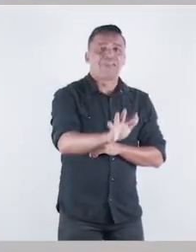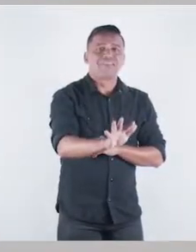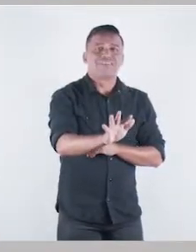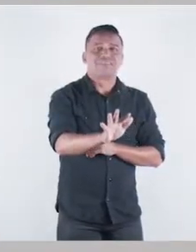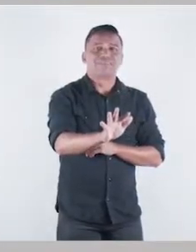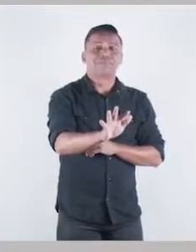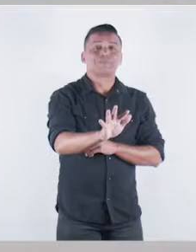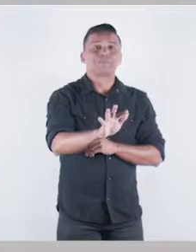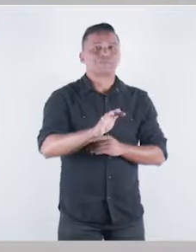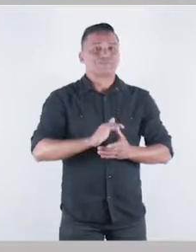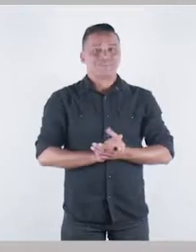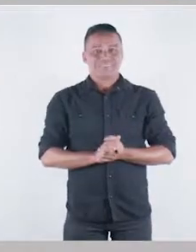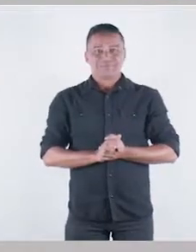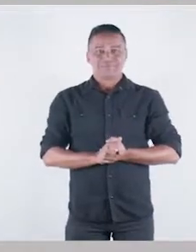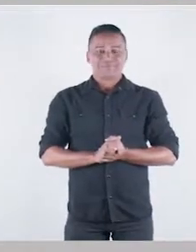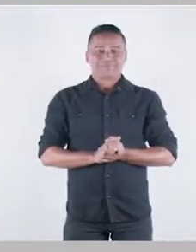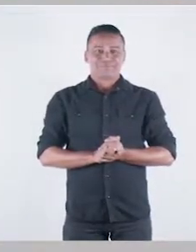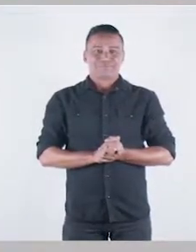Então,